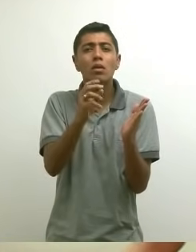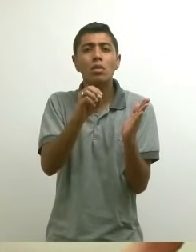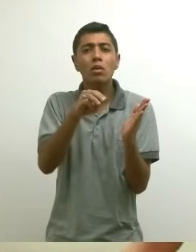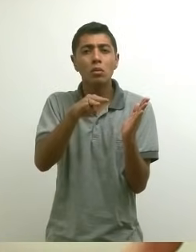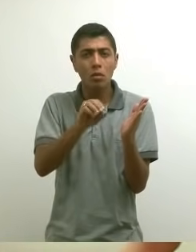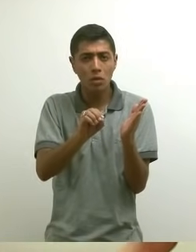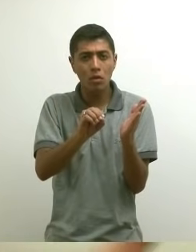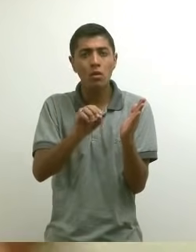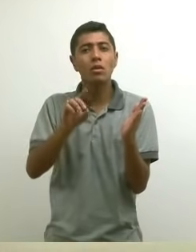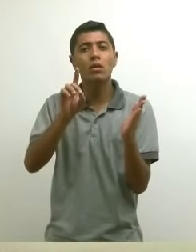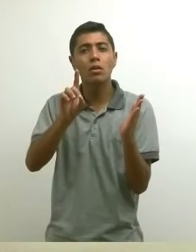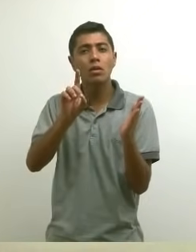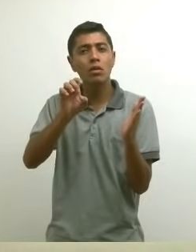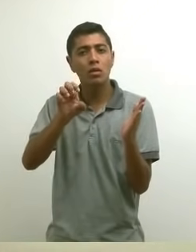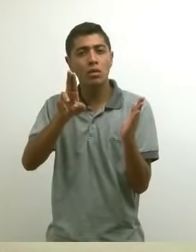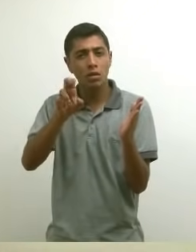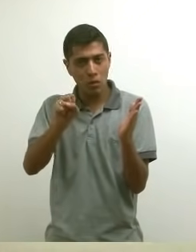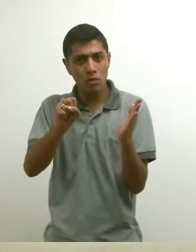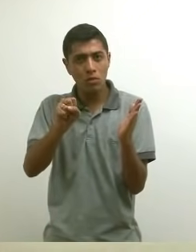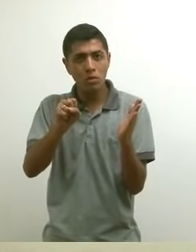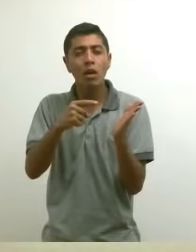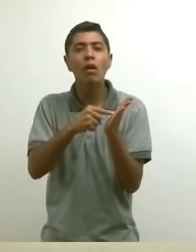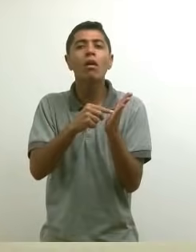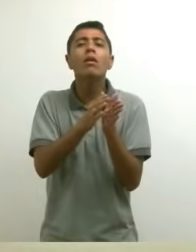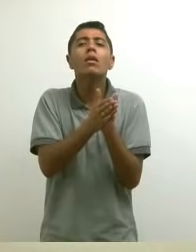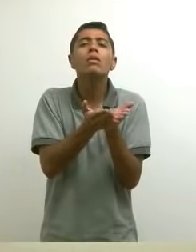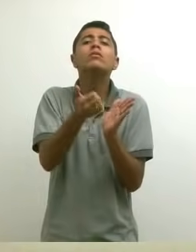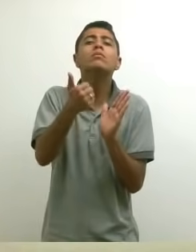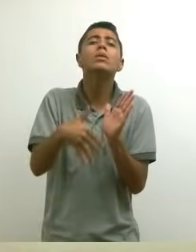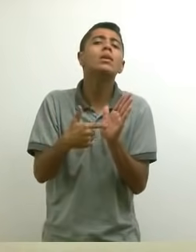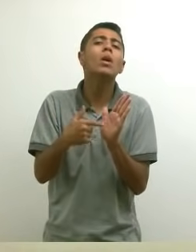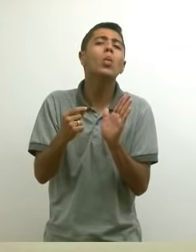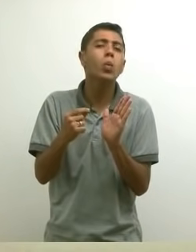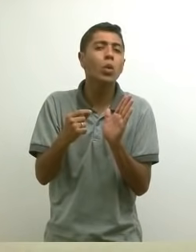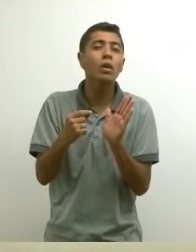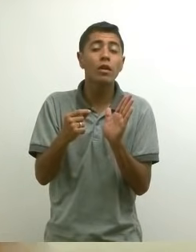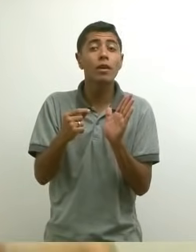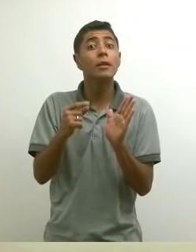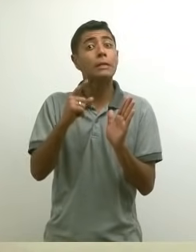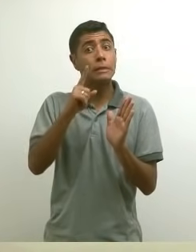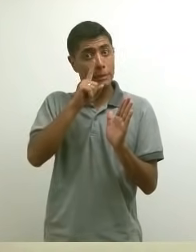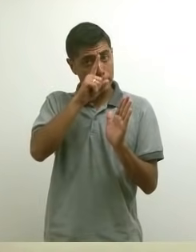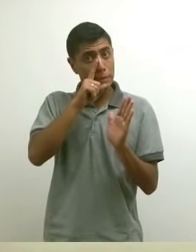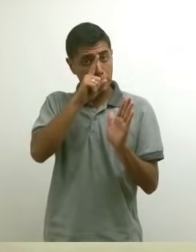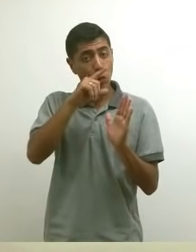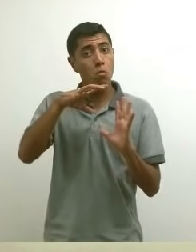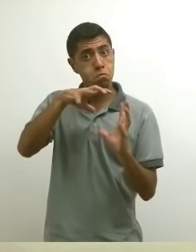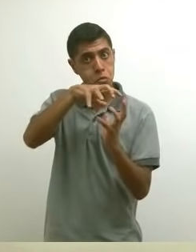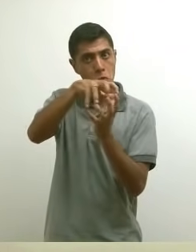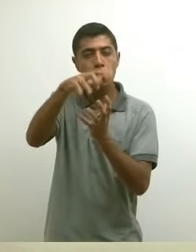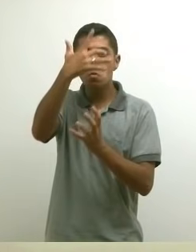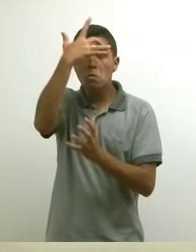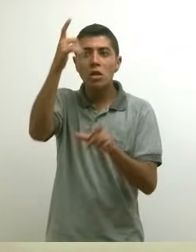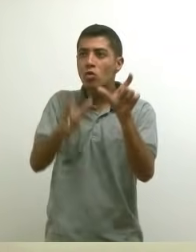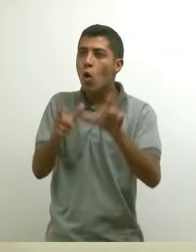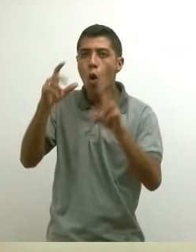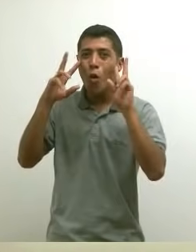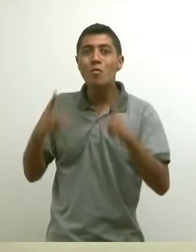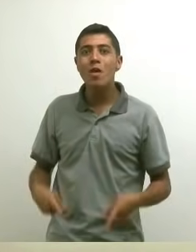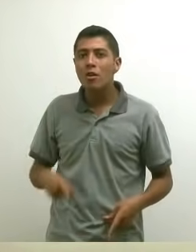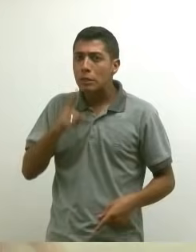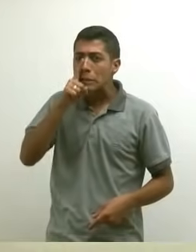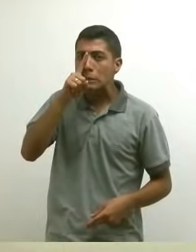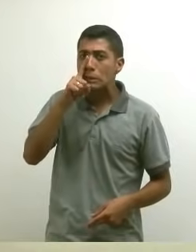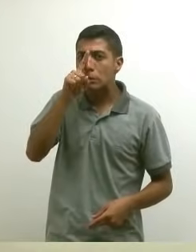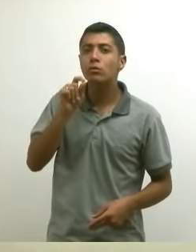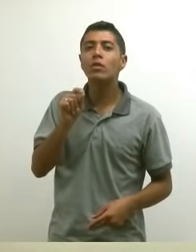um best seller e fala do futuro da humanidade o grande perigo da humanidade porque coloca nesse livro é a inteligência artificial